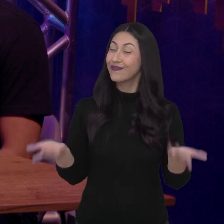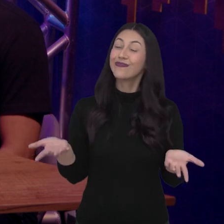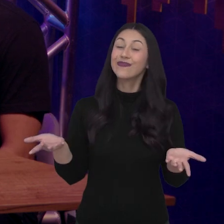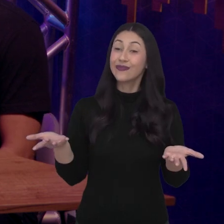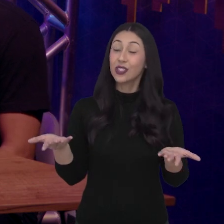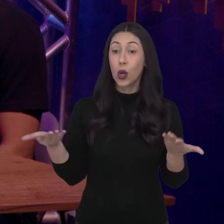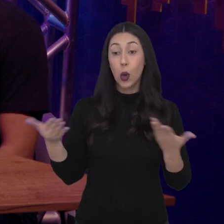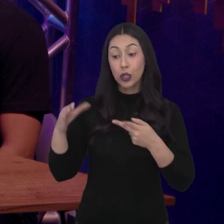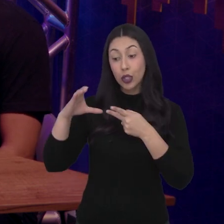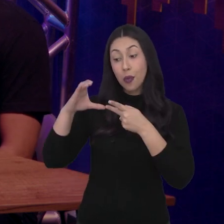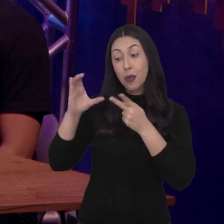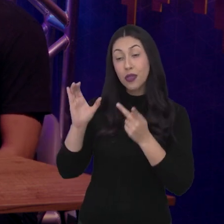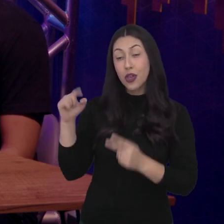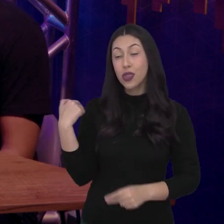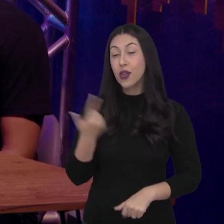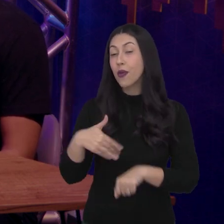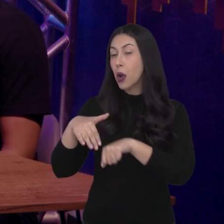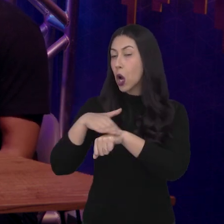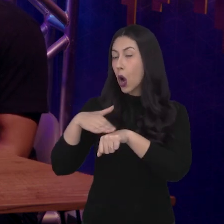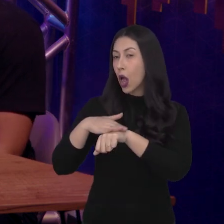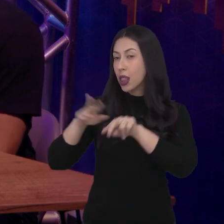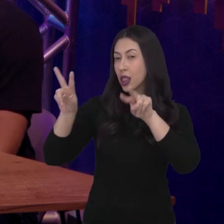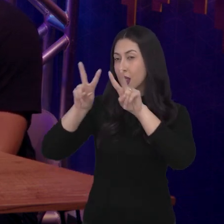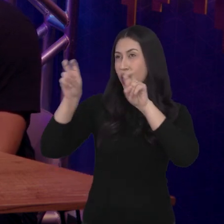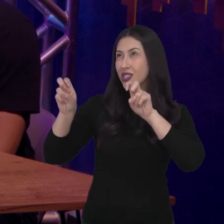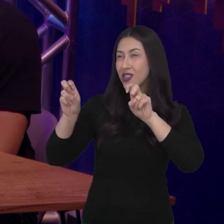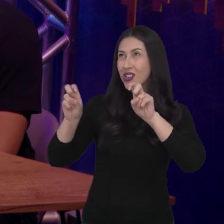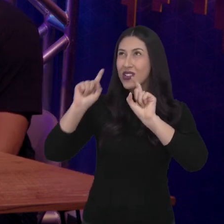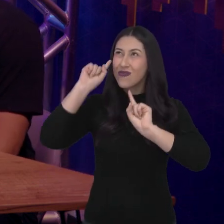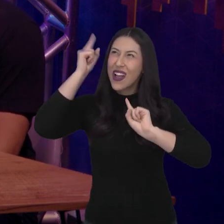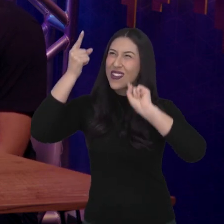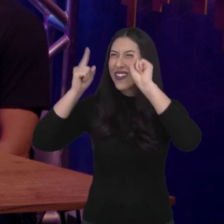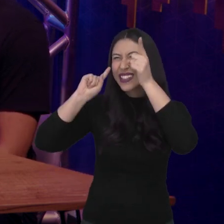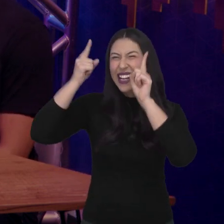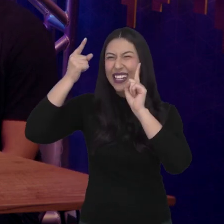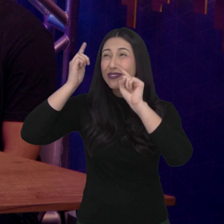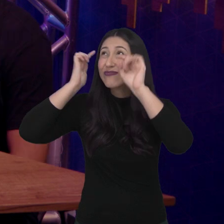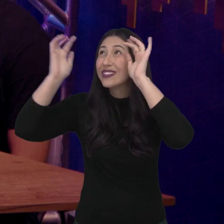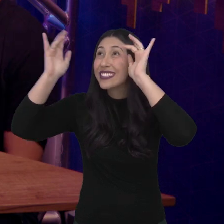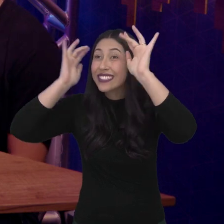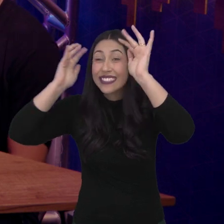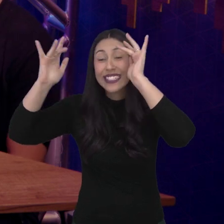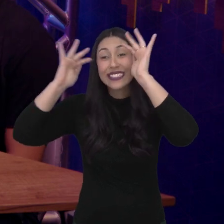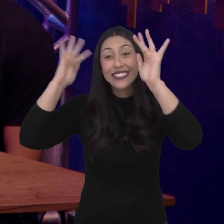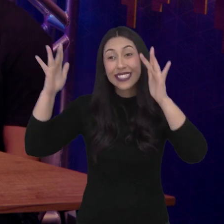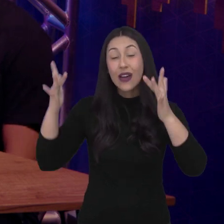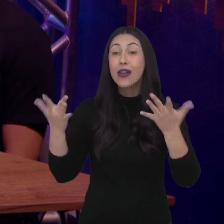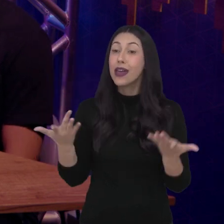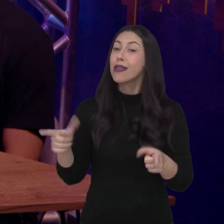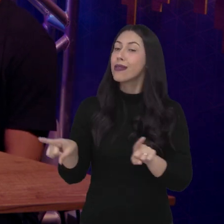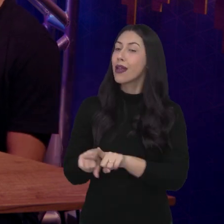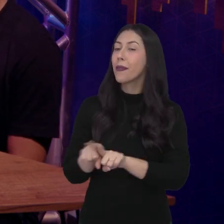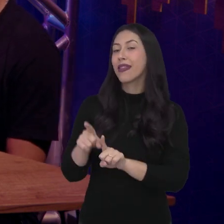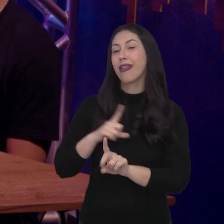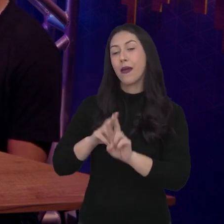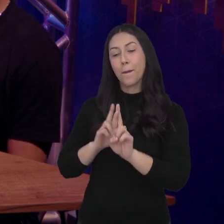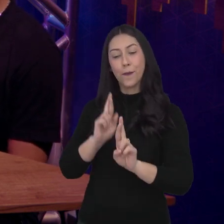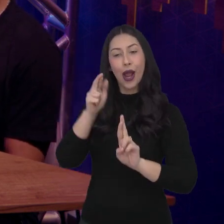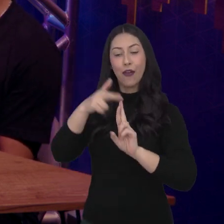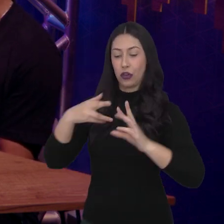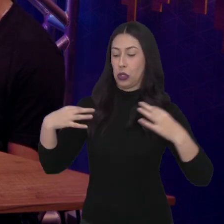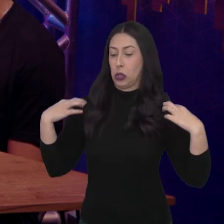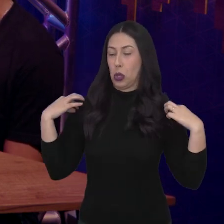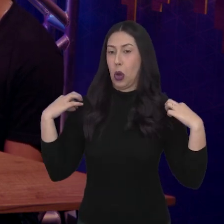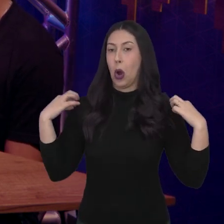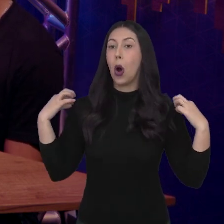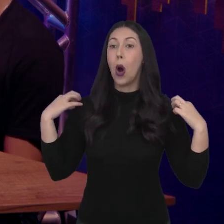É isso aí, galera. No Pode Ser de hoje a gente vai falar sobre criatividade e imaginação, Vicky. A Vicky veio com uma referência, né?